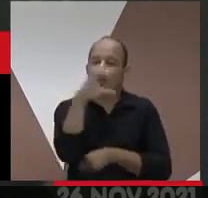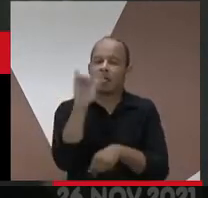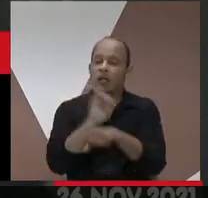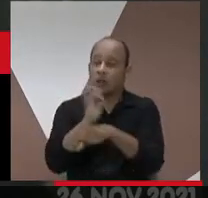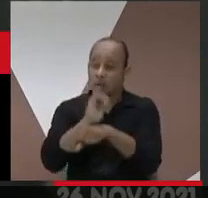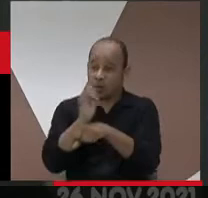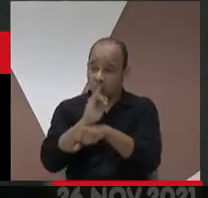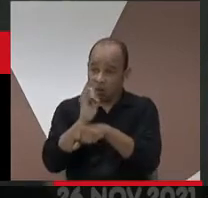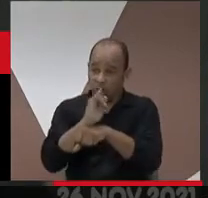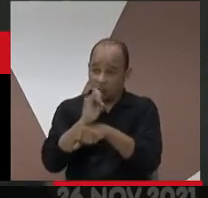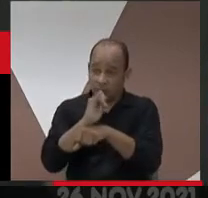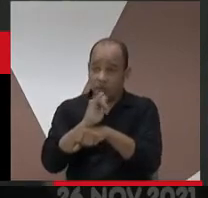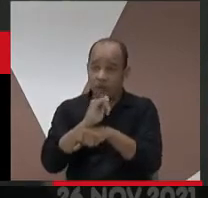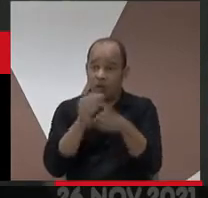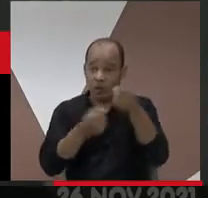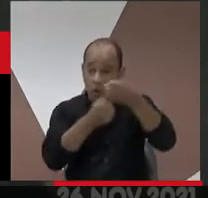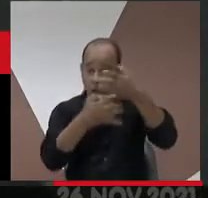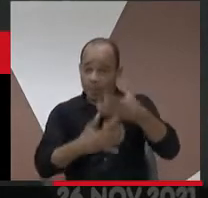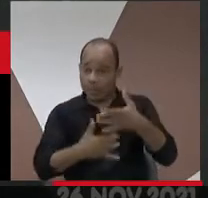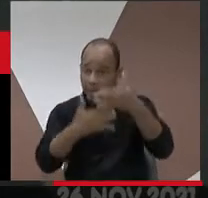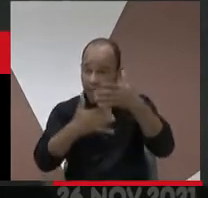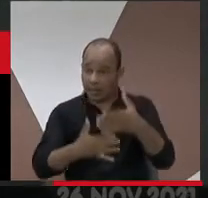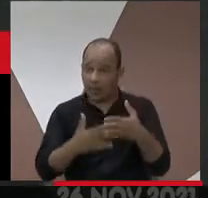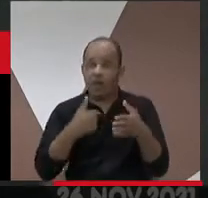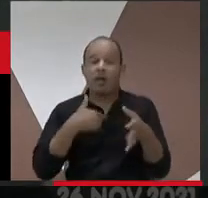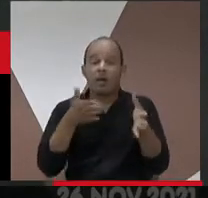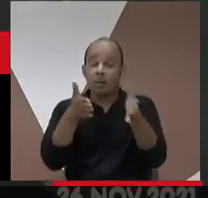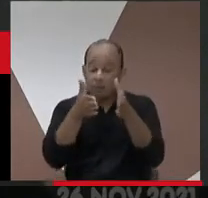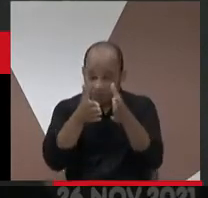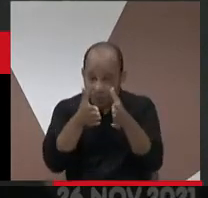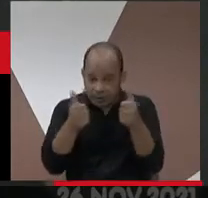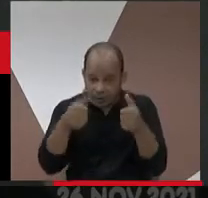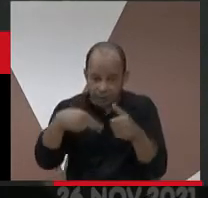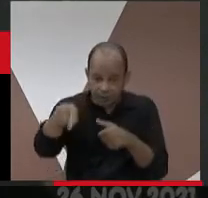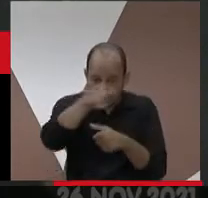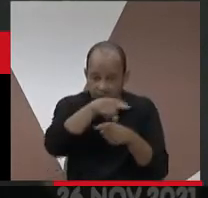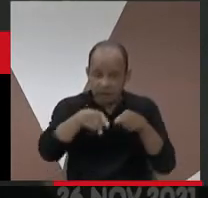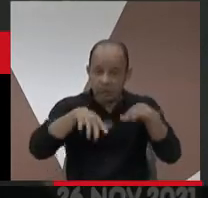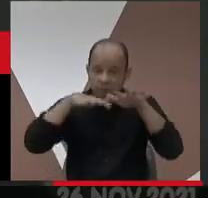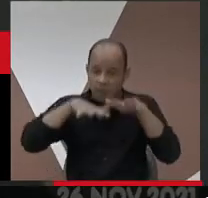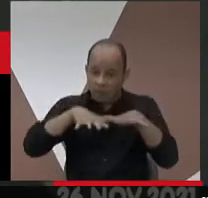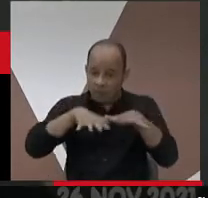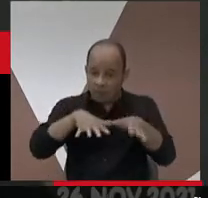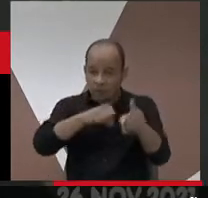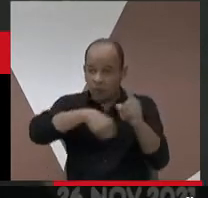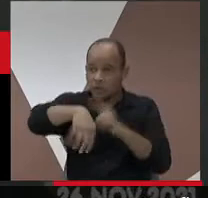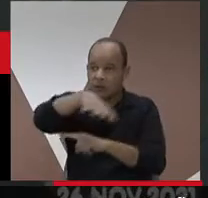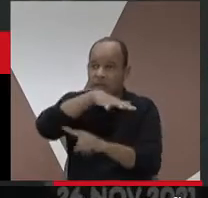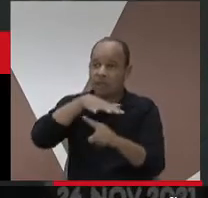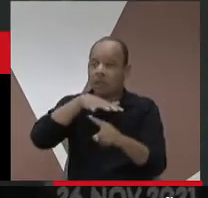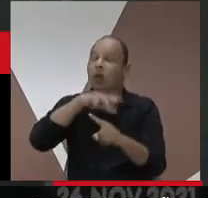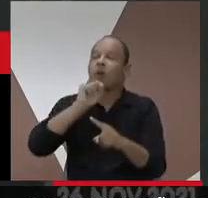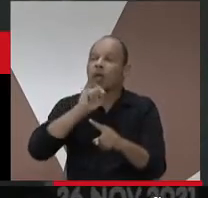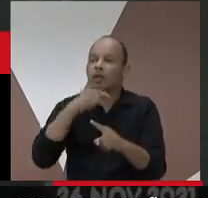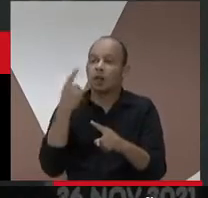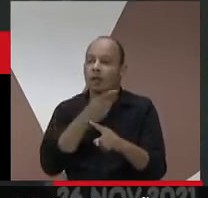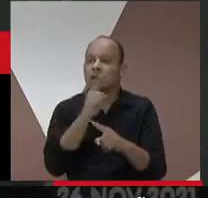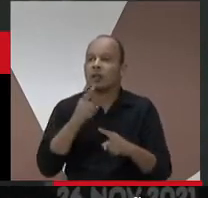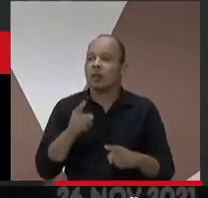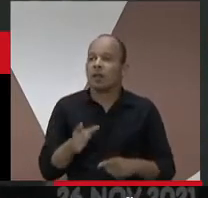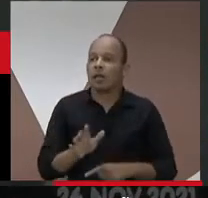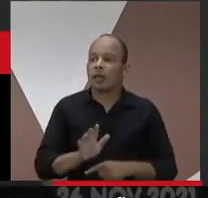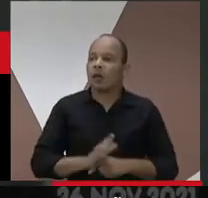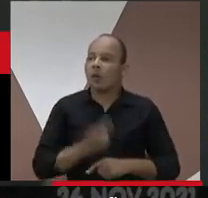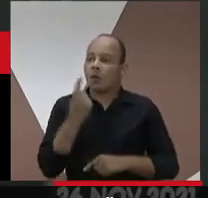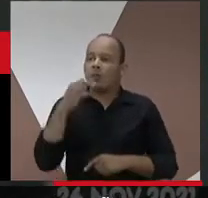Eu queria pedir a todos da casa aqui, todos que estão participando, os movimentos sociais, a gente fazer 1 minuto de silêncio pelos mortos da Covid. E quero agradecer